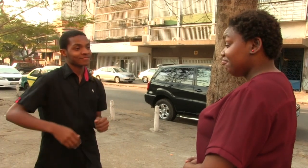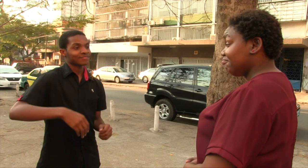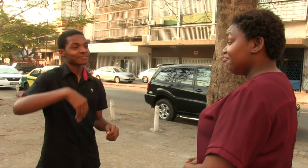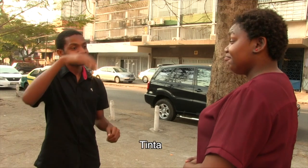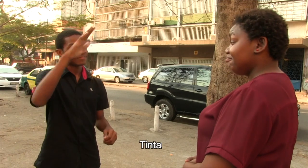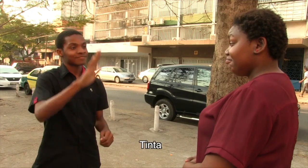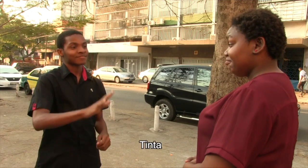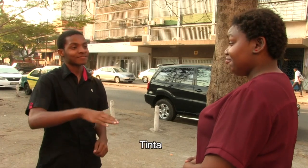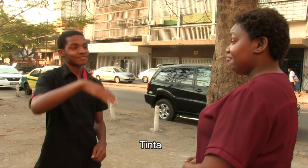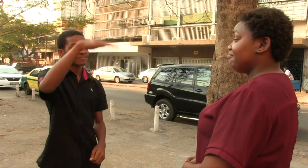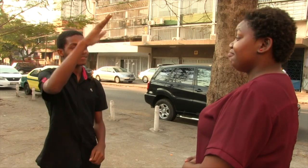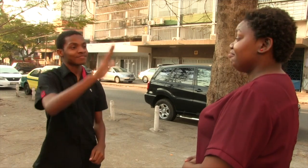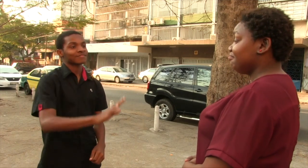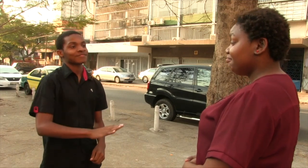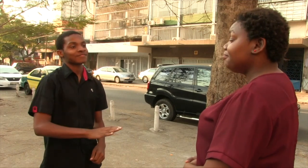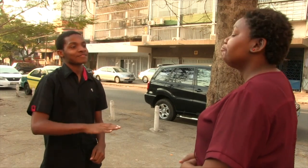Tinta.